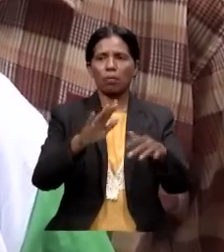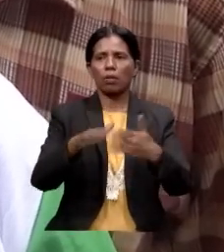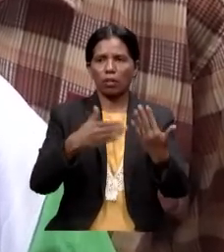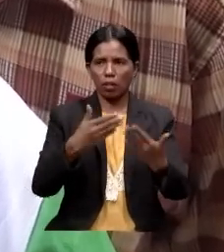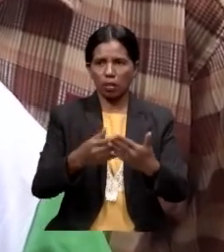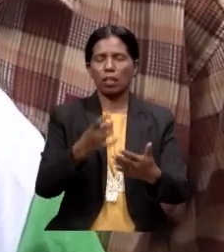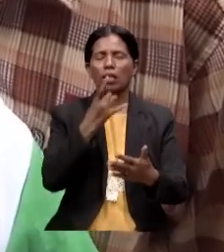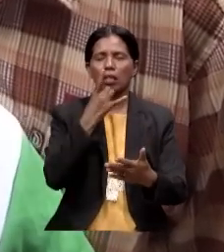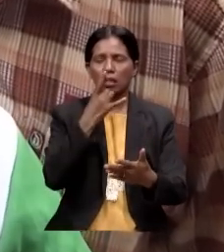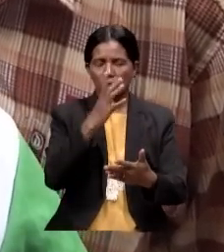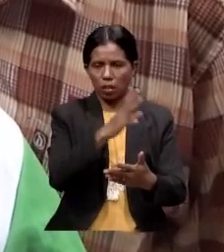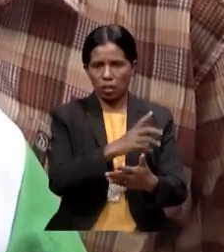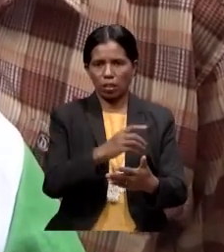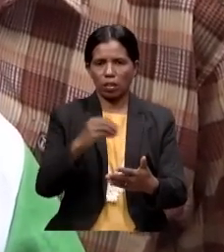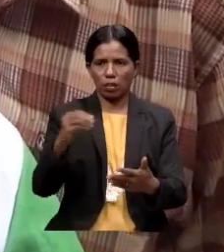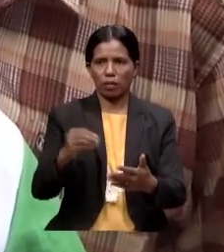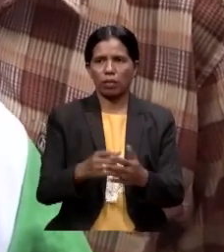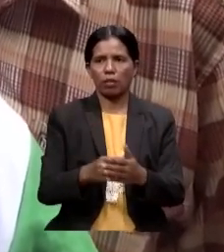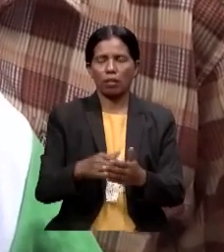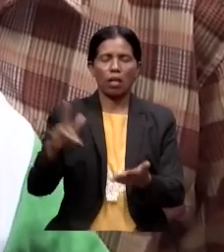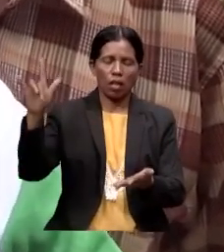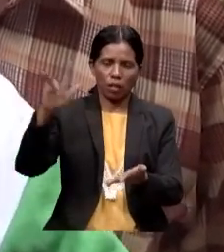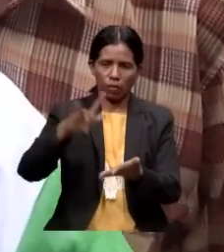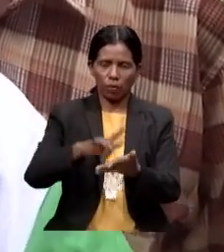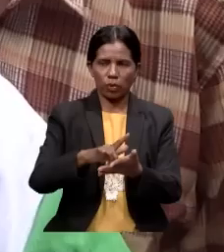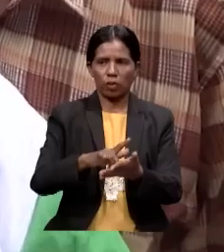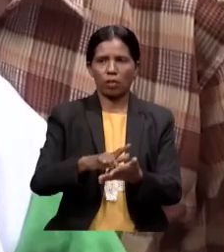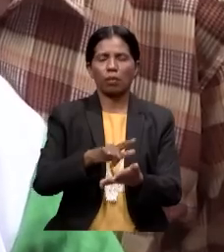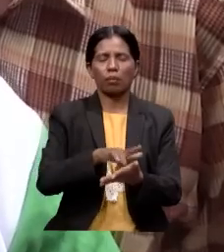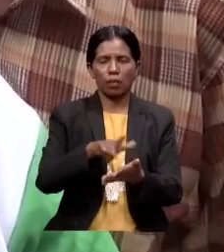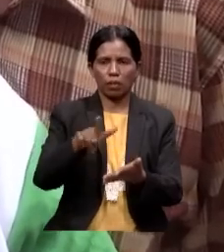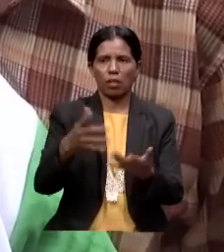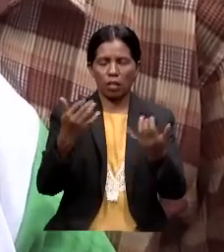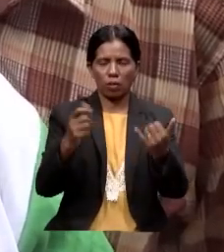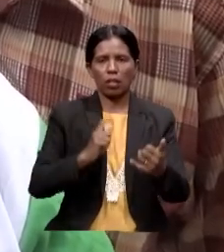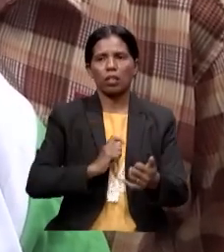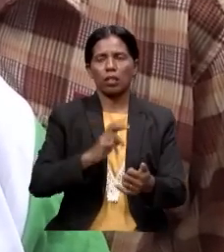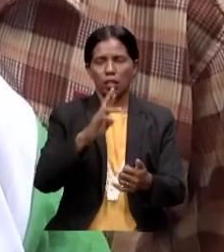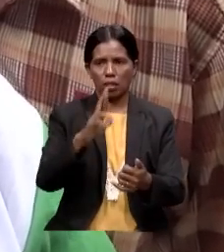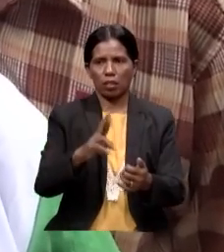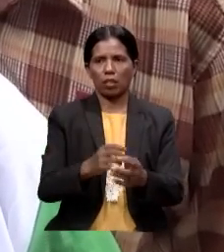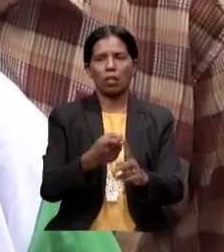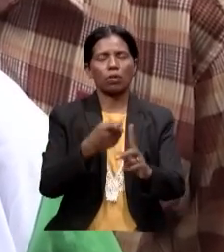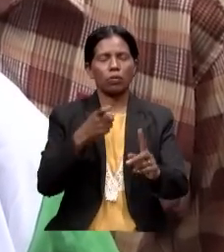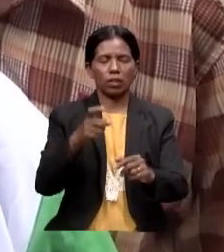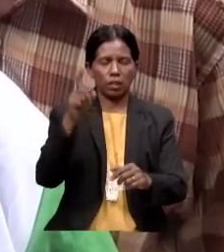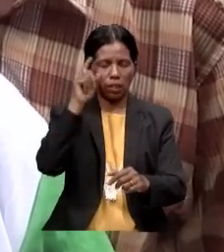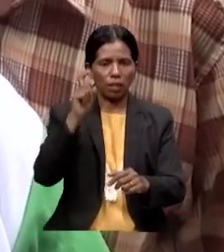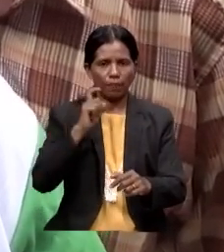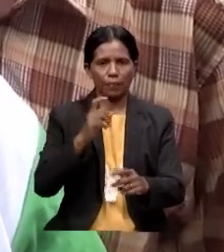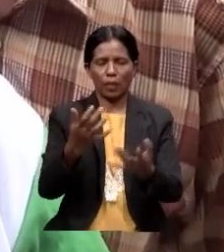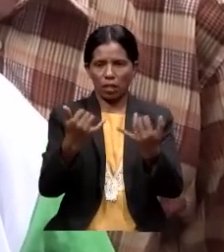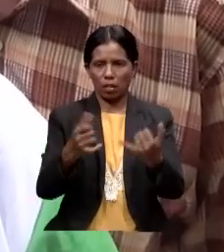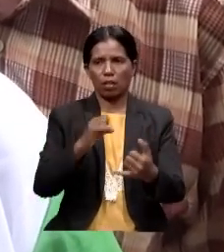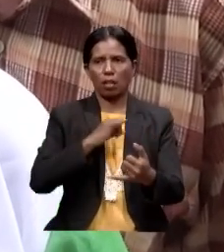Leite Cidade, Aeroporto, Porto, na Bemaca, agora ia Tibar, nem obras Mochana na Bemaca. E da Nemaca,